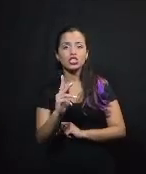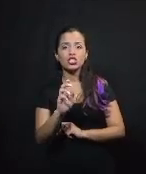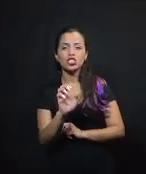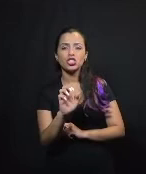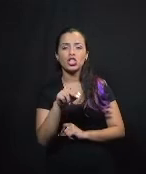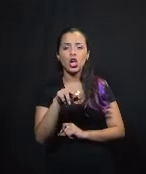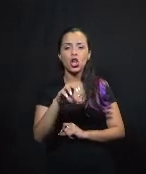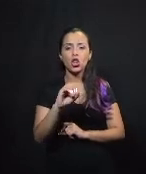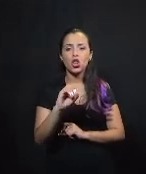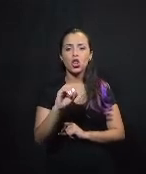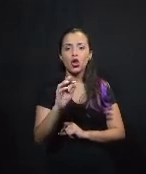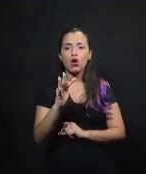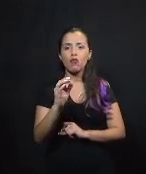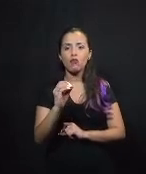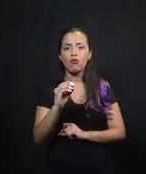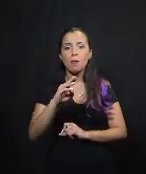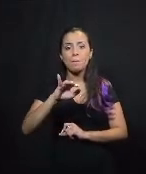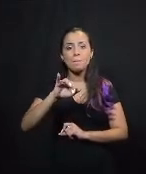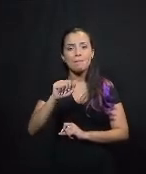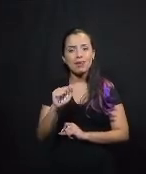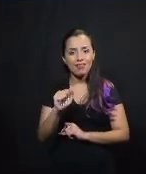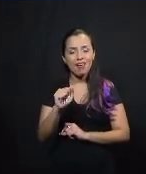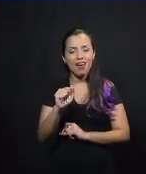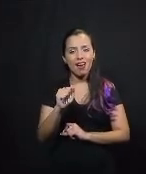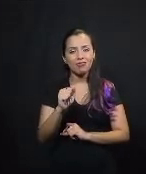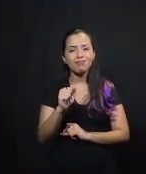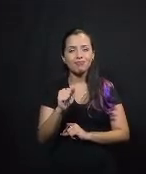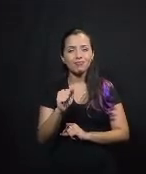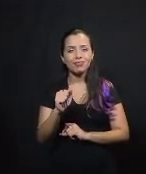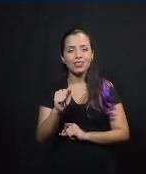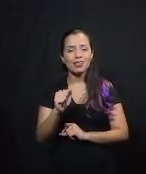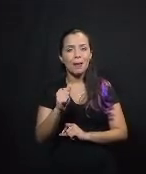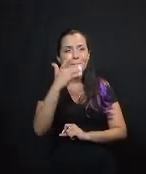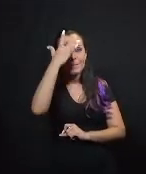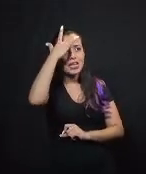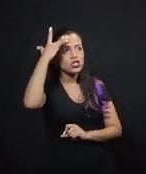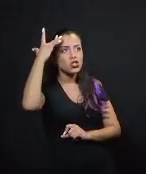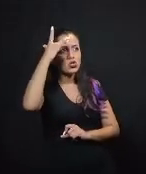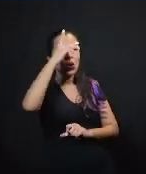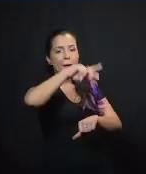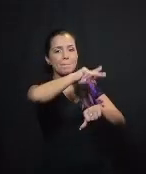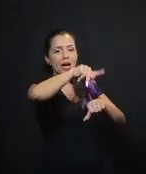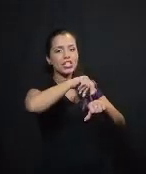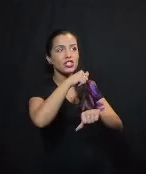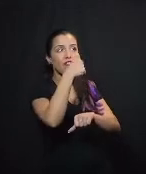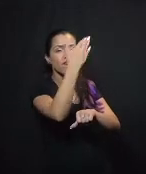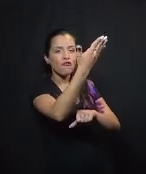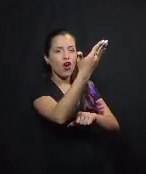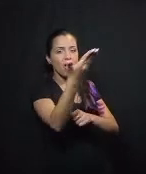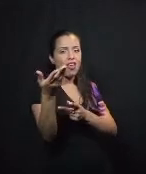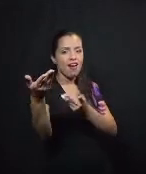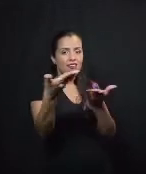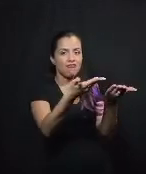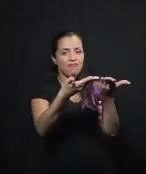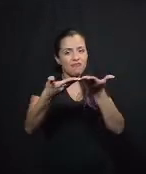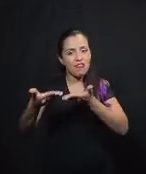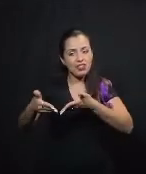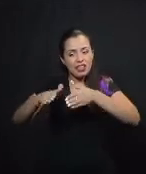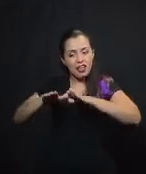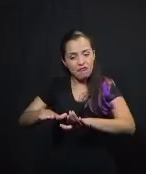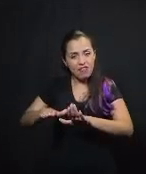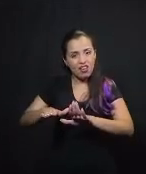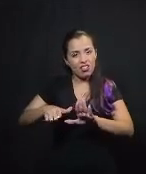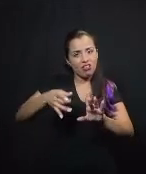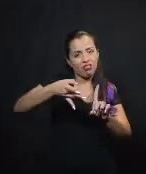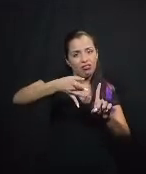no poder com poderes cada vez mais autoritários. Isto é, ele pintou um quadro, depois ele